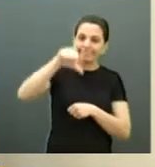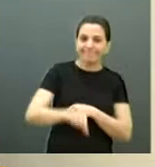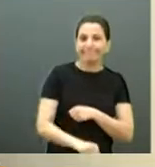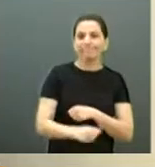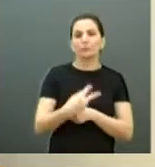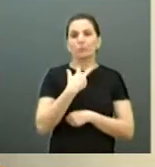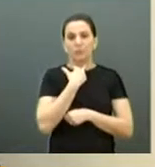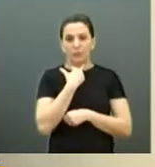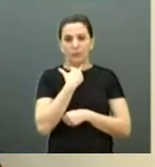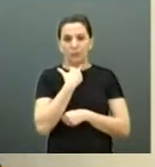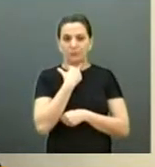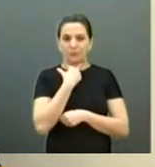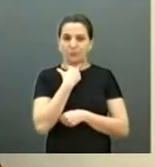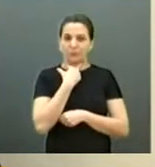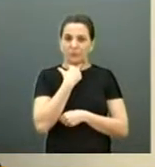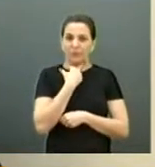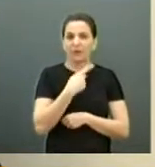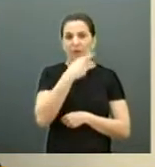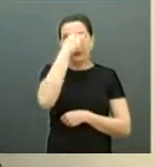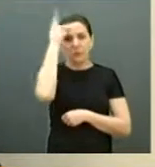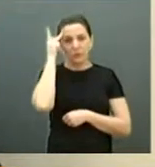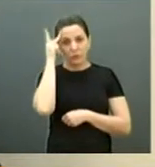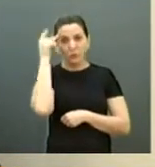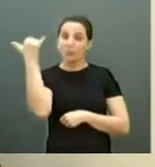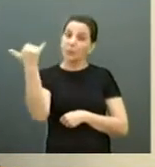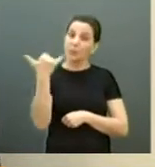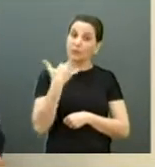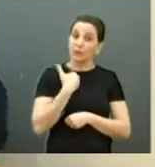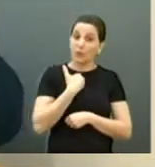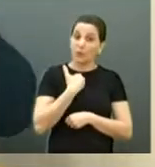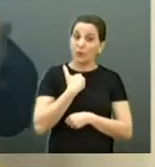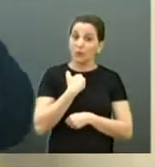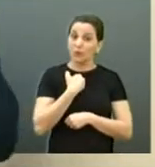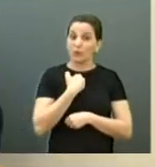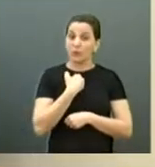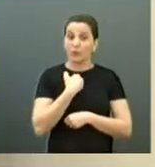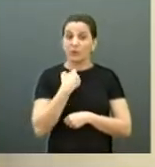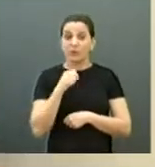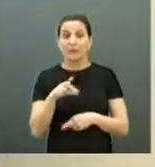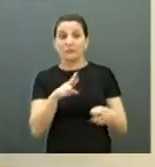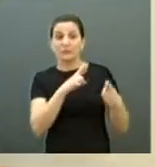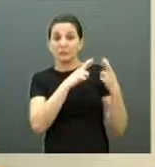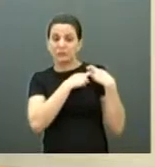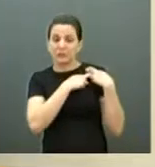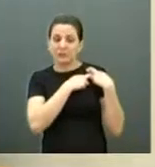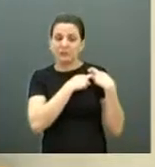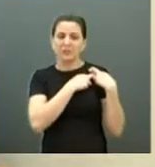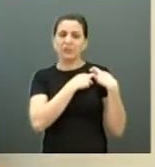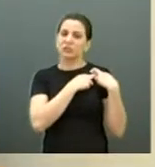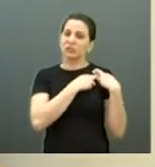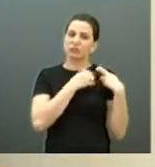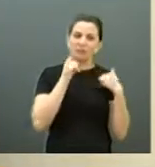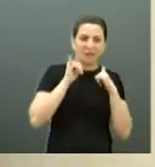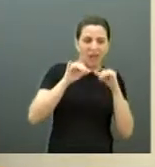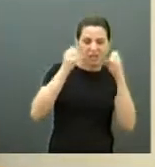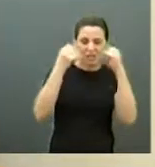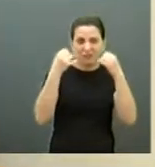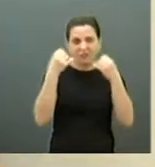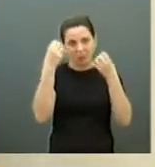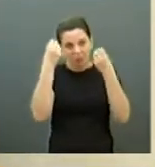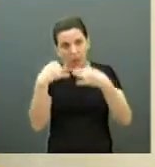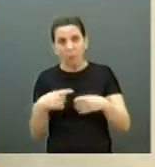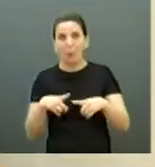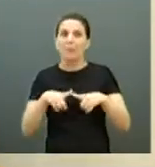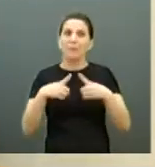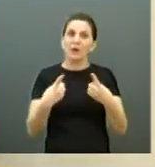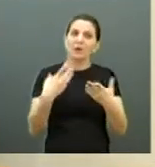que o a pessoa me trouxe eu não vou ser irresponsável dizer o que ele me disse aqui porque eu não tenho provas né mas eu gostaria de ter em mãos essa